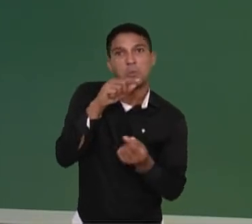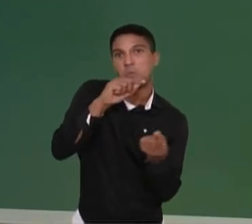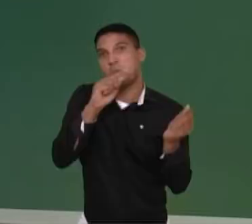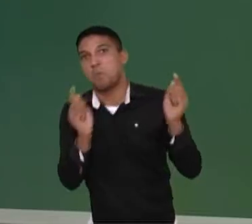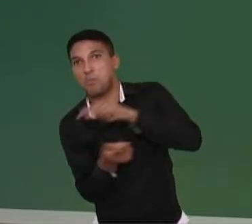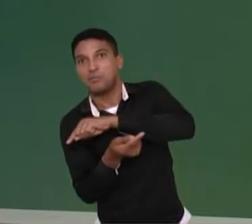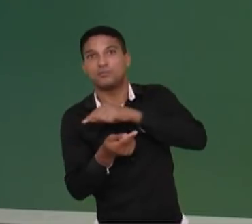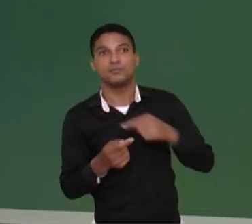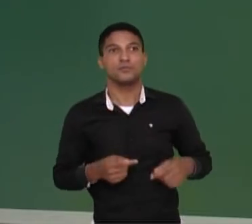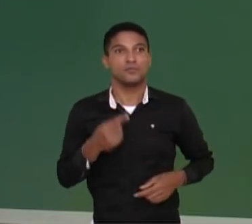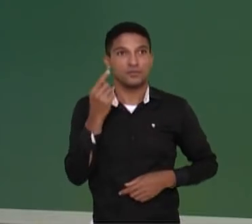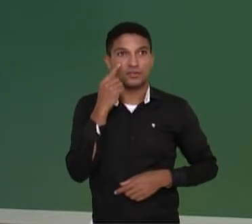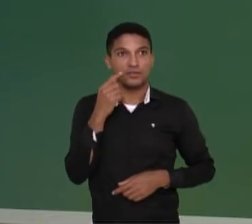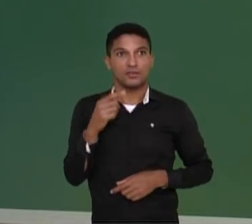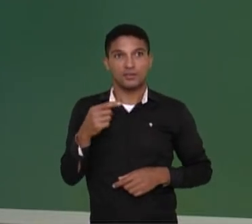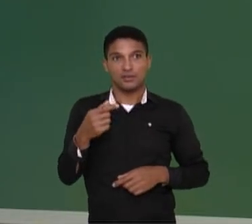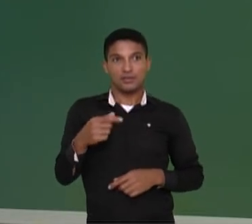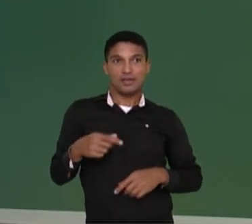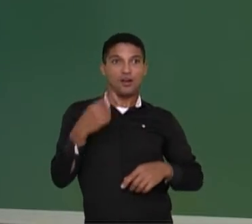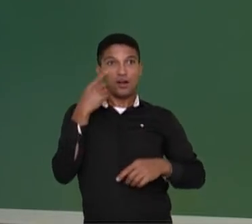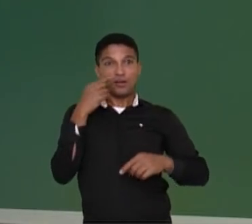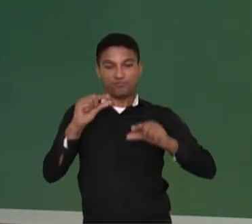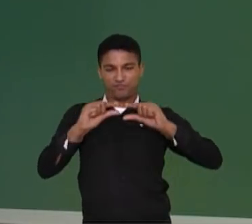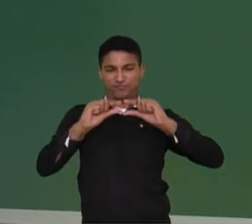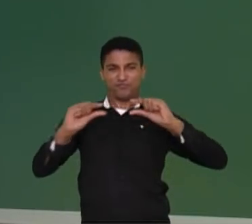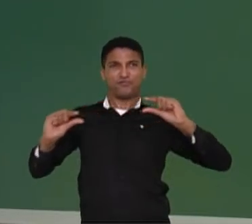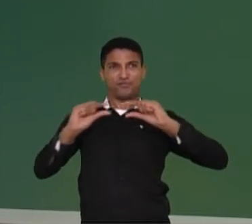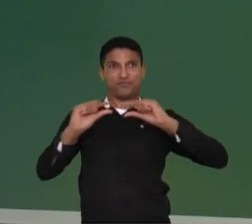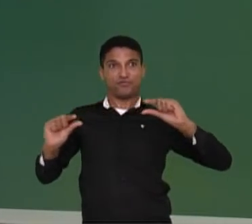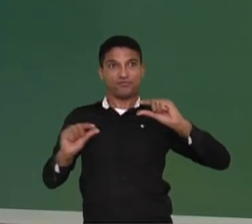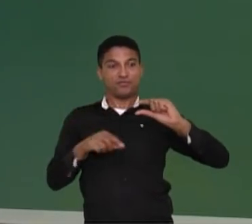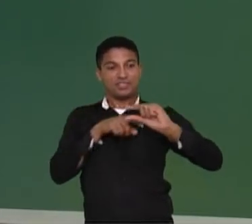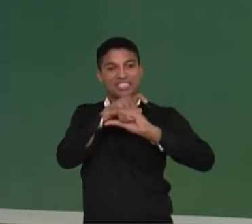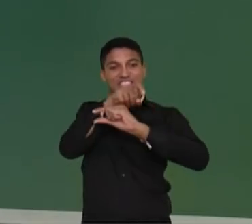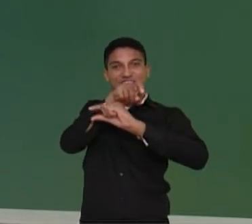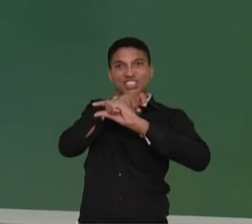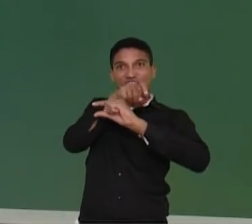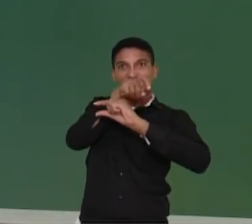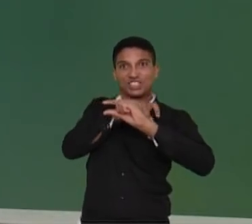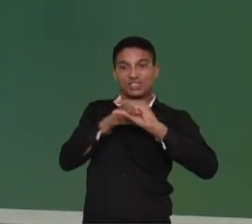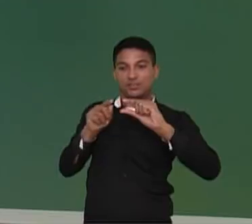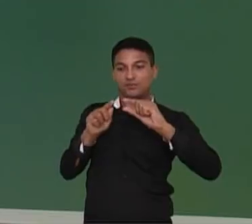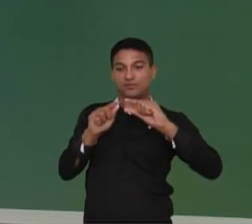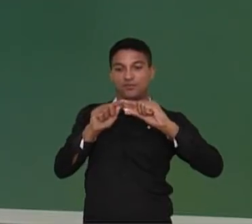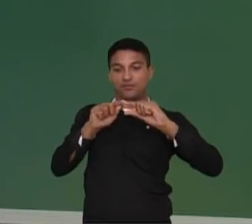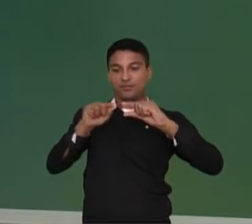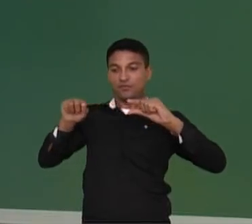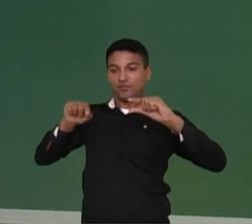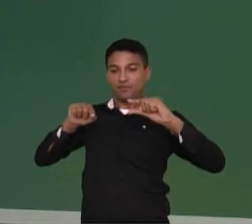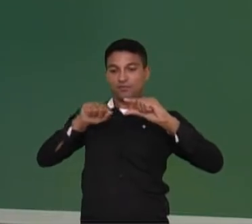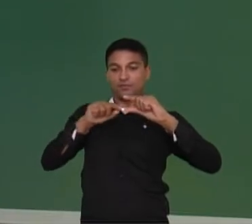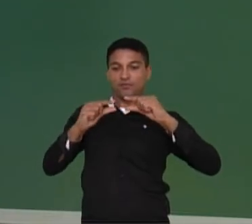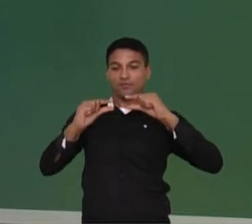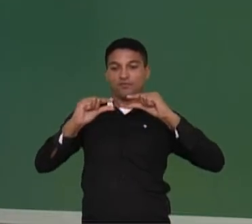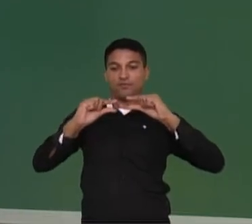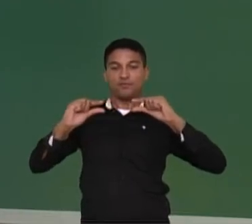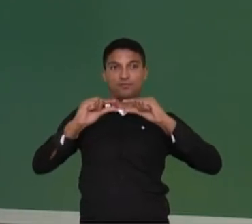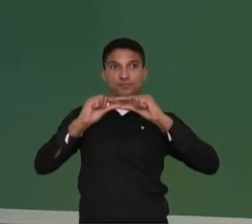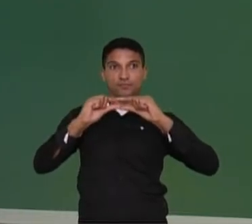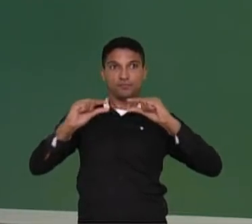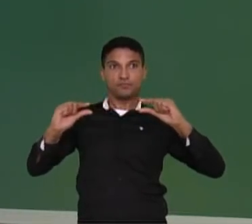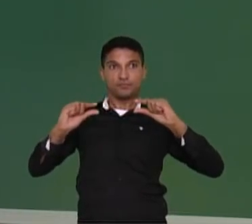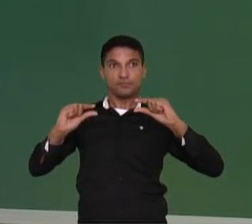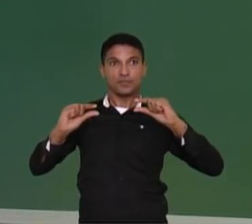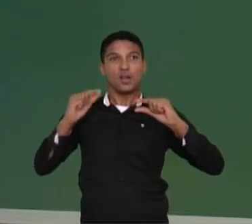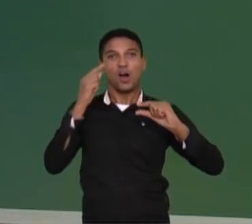menor ficou valendo x e essa parte aqui fica valendo 1. Vamos só voltar no desenho ali rapidão. Ó, aqui é 1